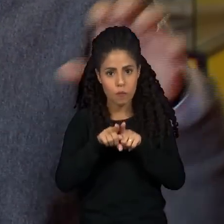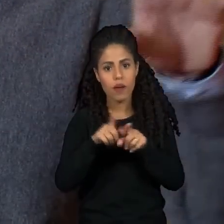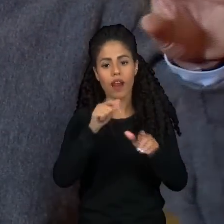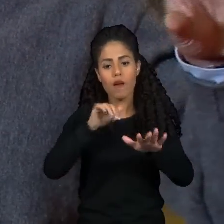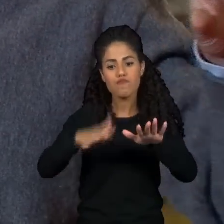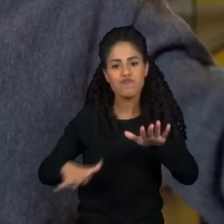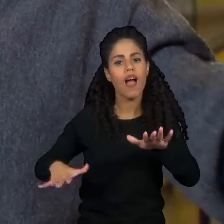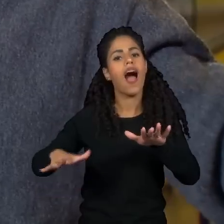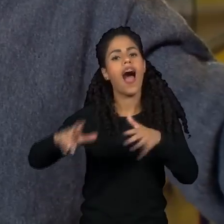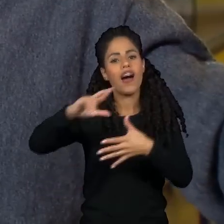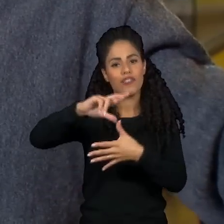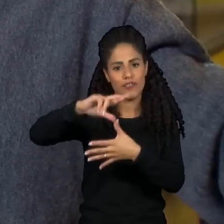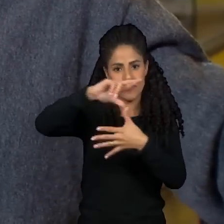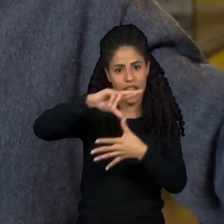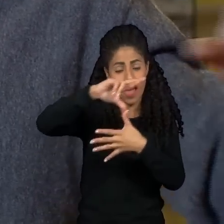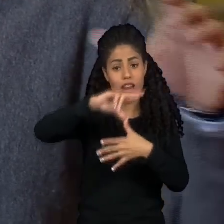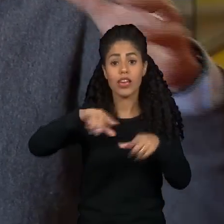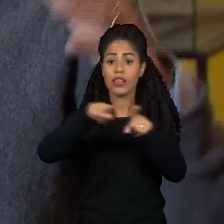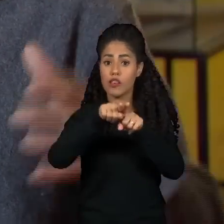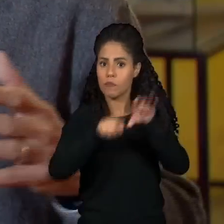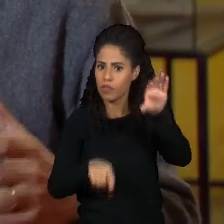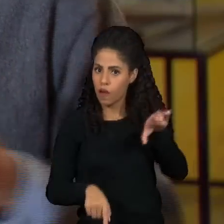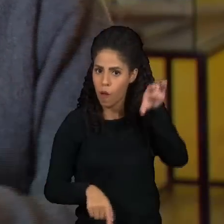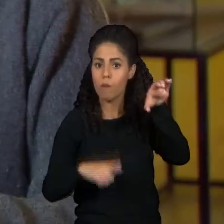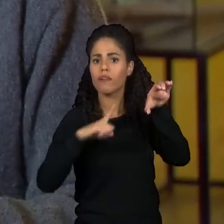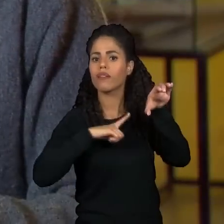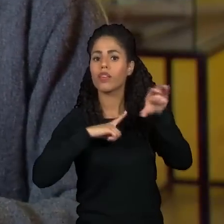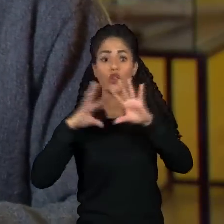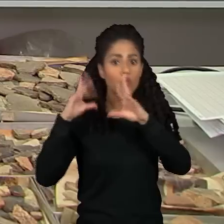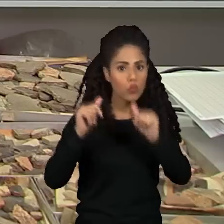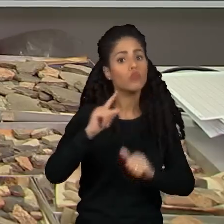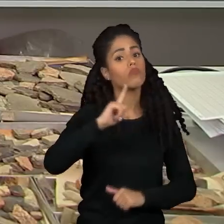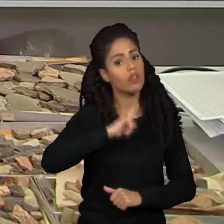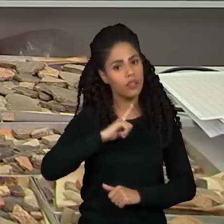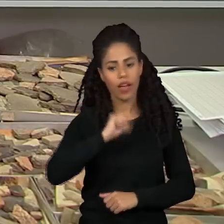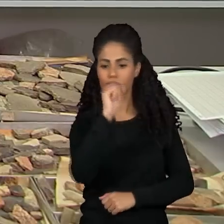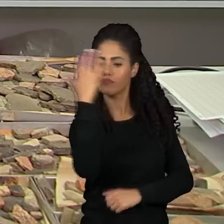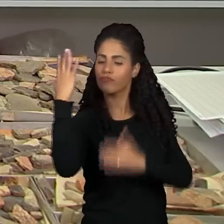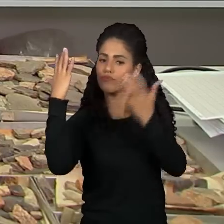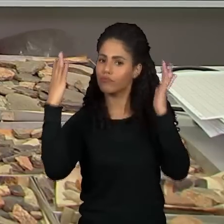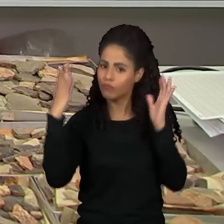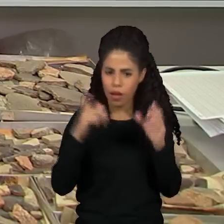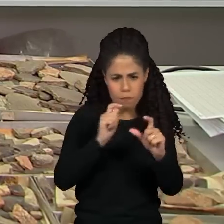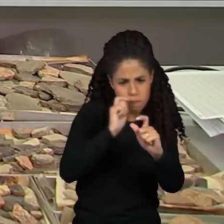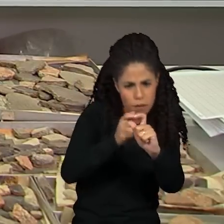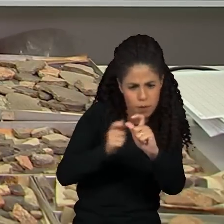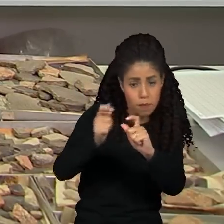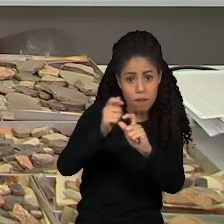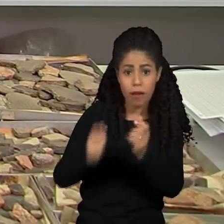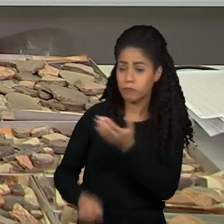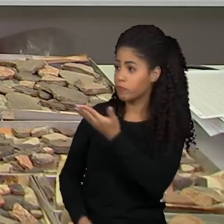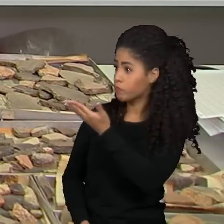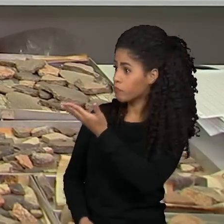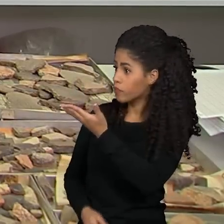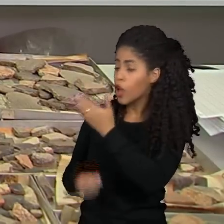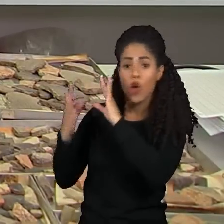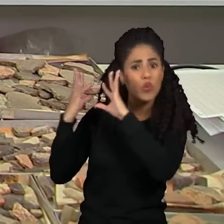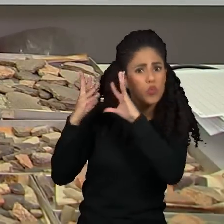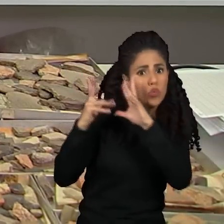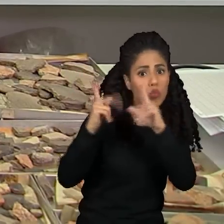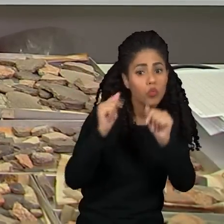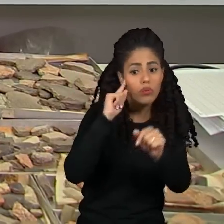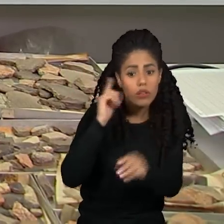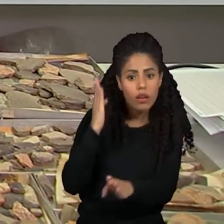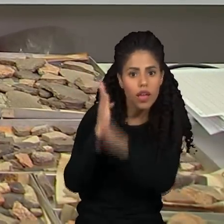na Colômbia, e no litoral do Pacífico, no Equador, mas são todas regiões tropicais. Estes aqui são todos vestígios da Amazônia